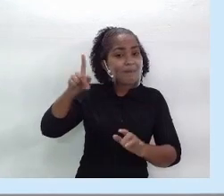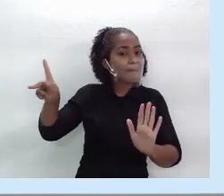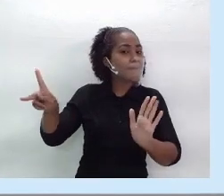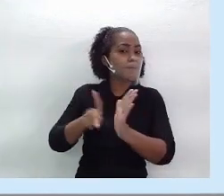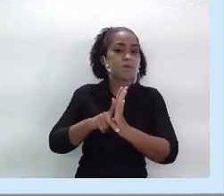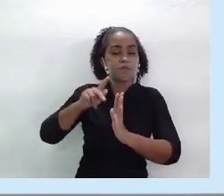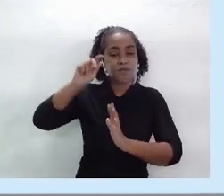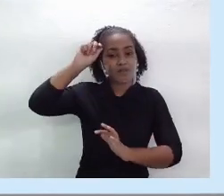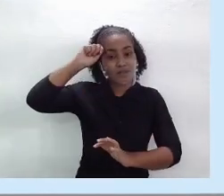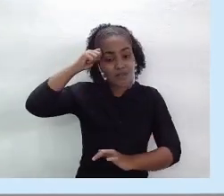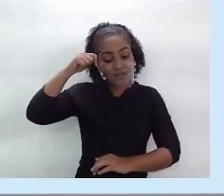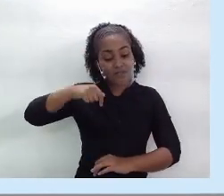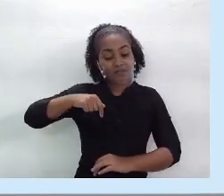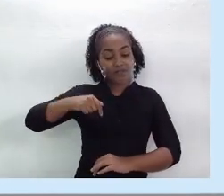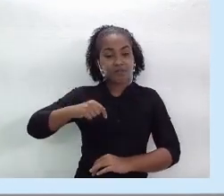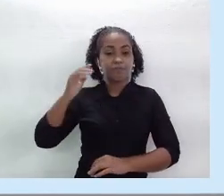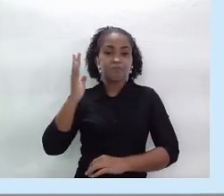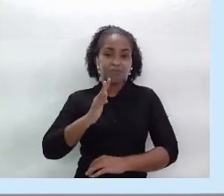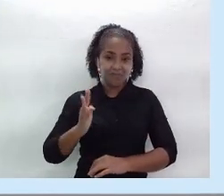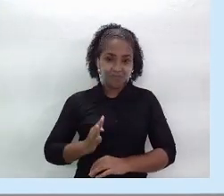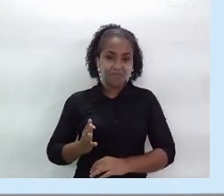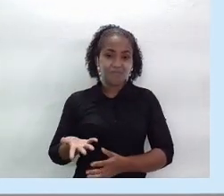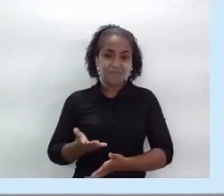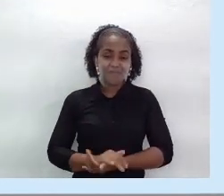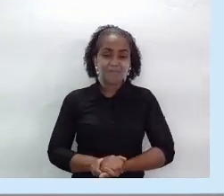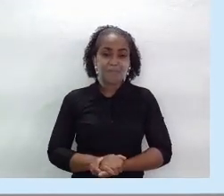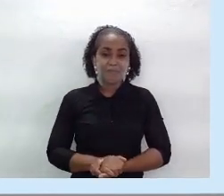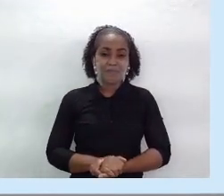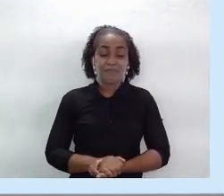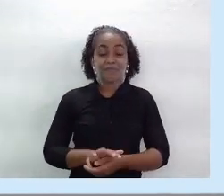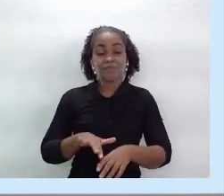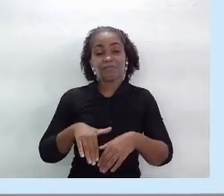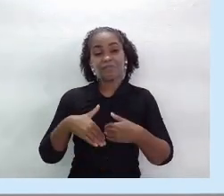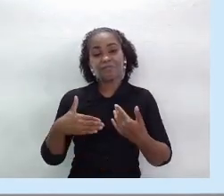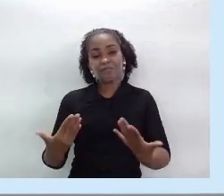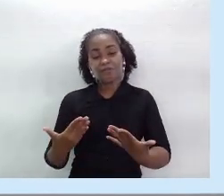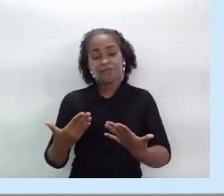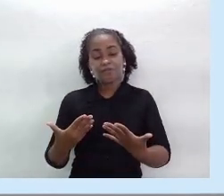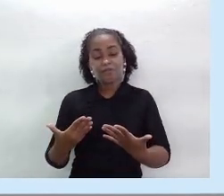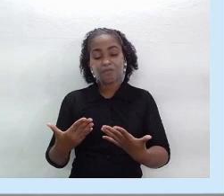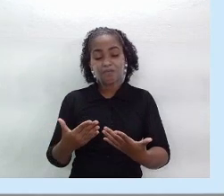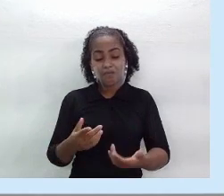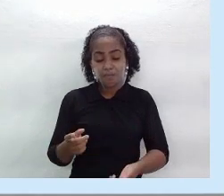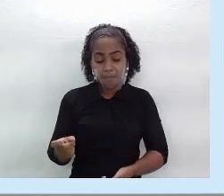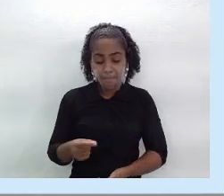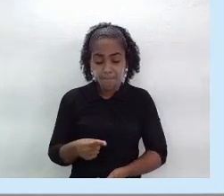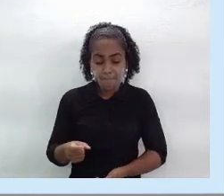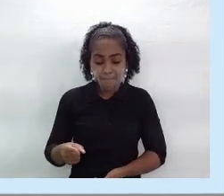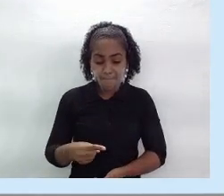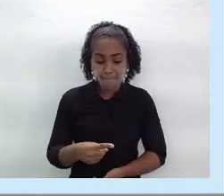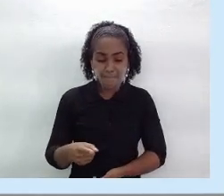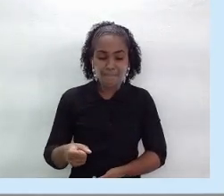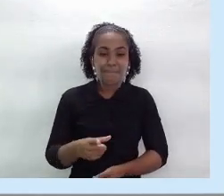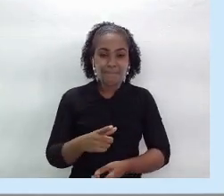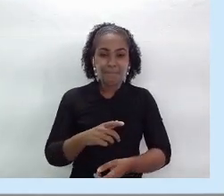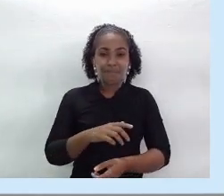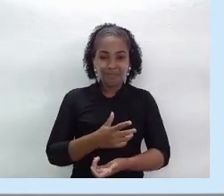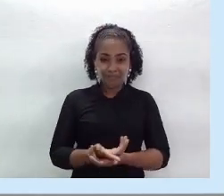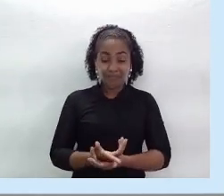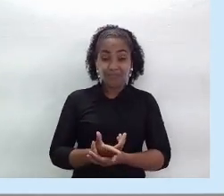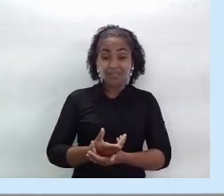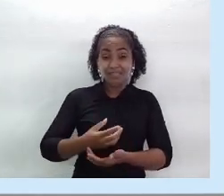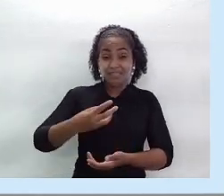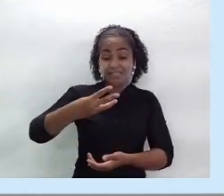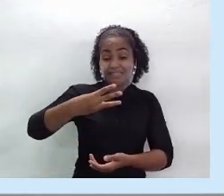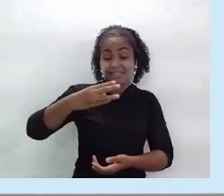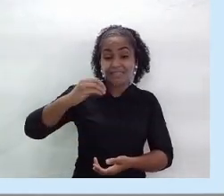África e aqui na nossa América do Sul. Ou seja, de um réptil de 300